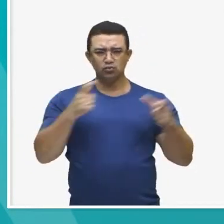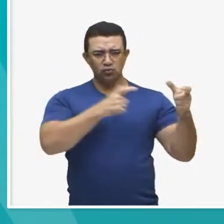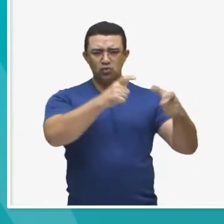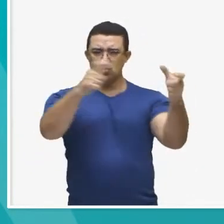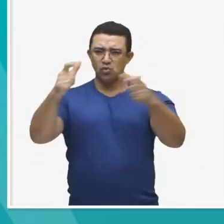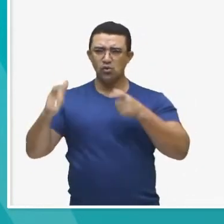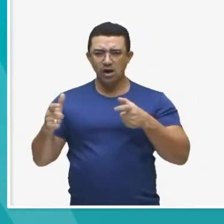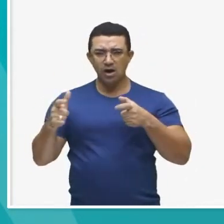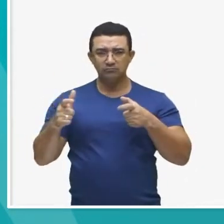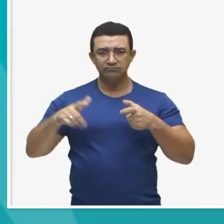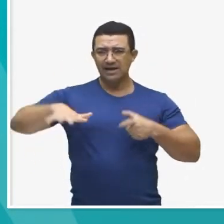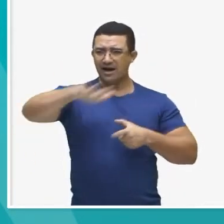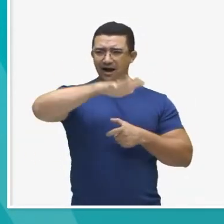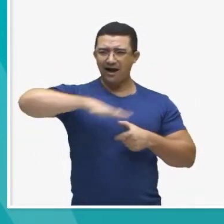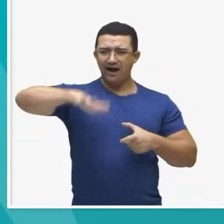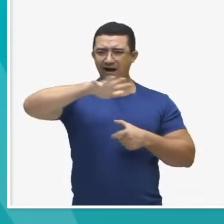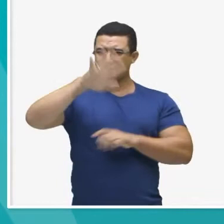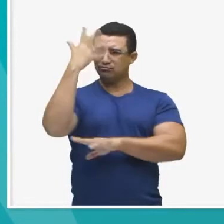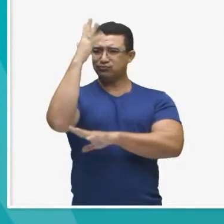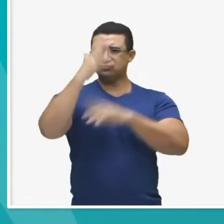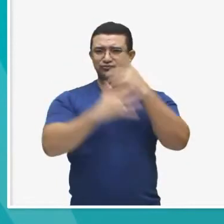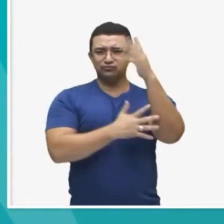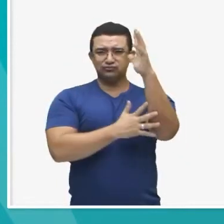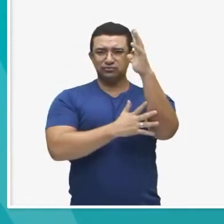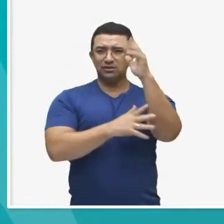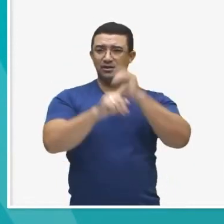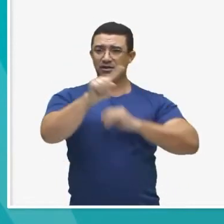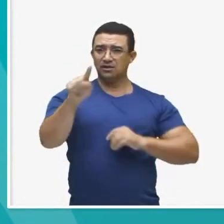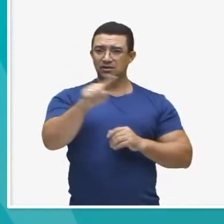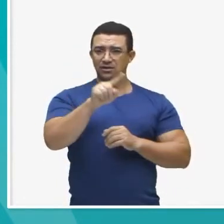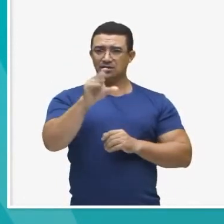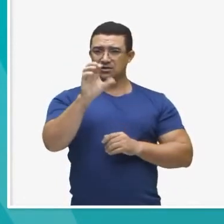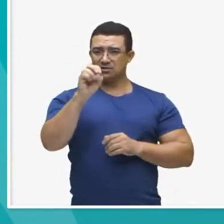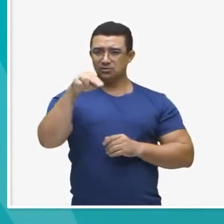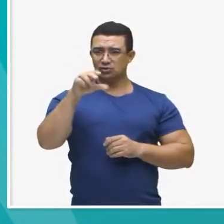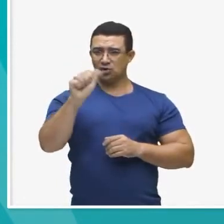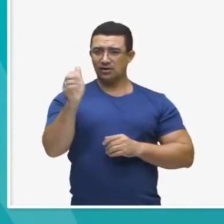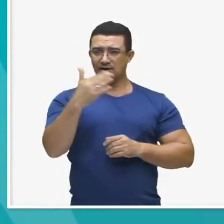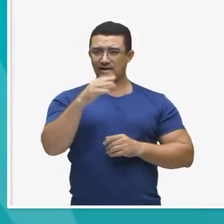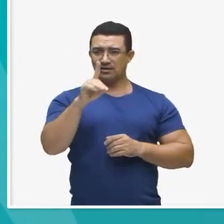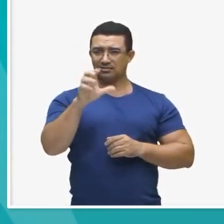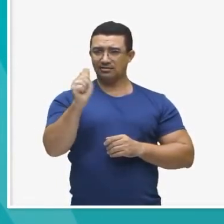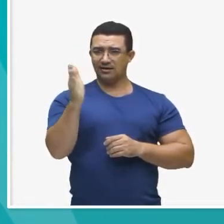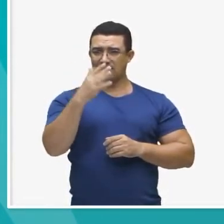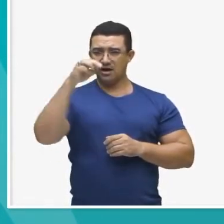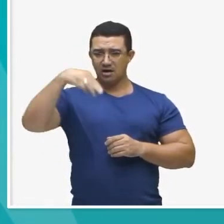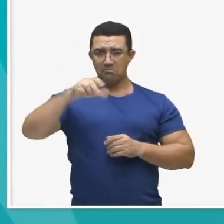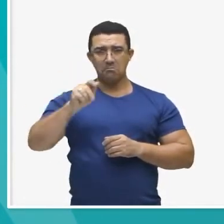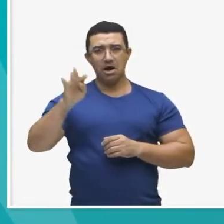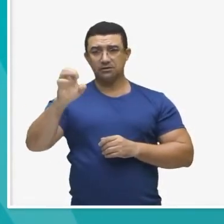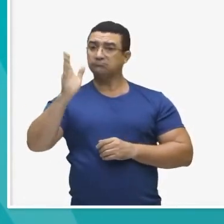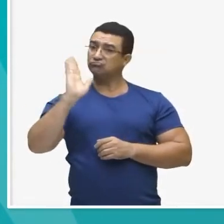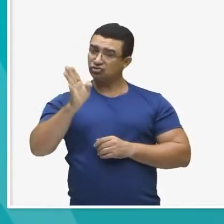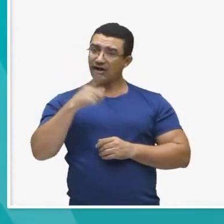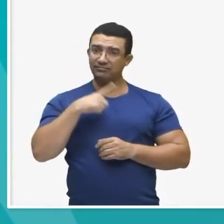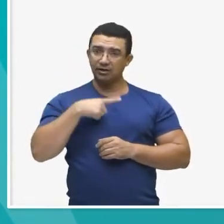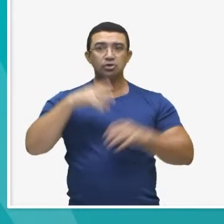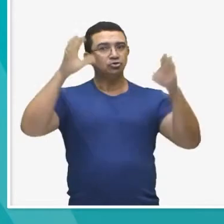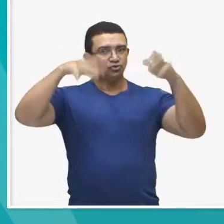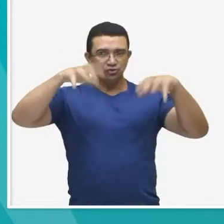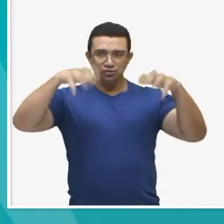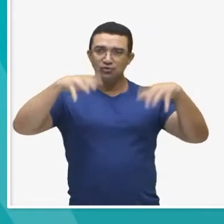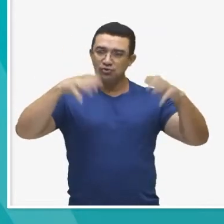onde existe um clima mais ameno, menos seco, as chuvas são mais frequentes, não é? Nessa